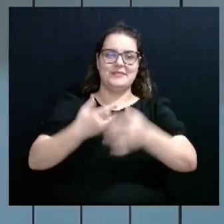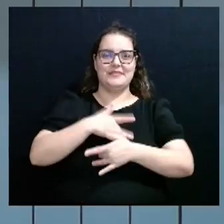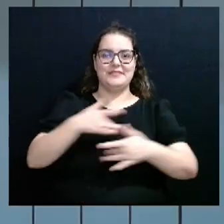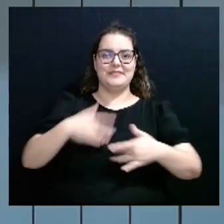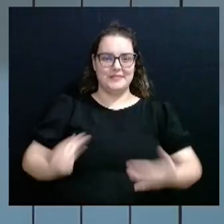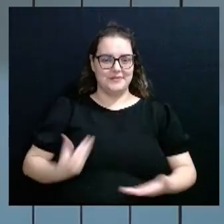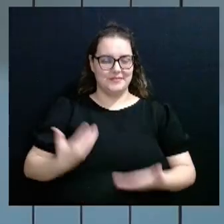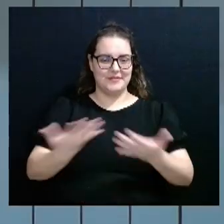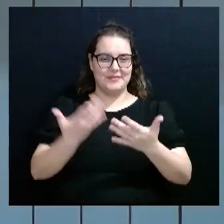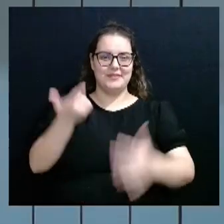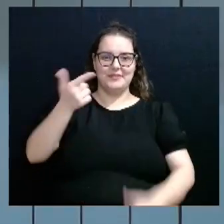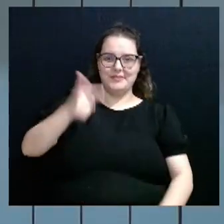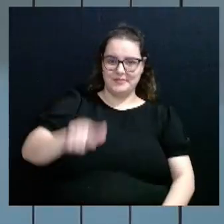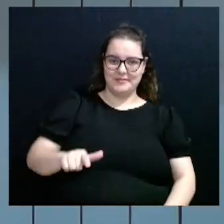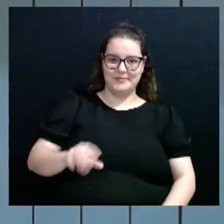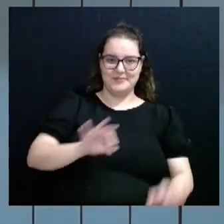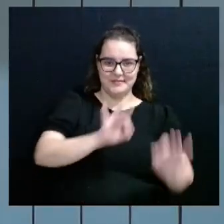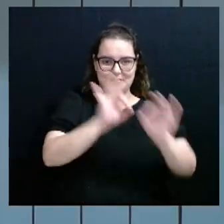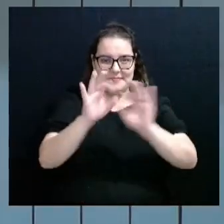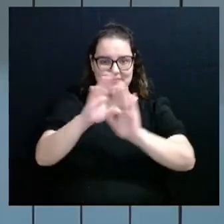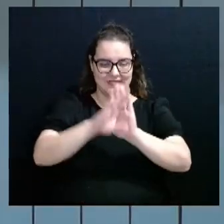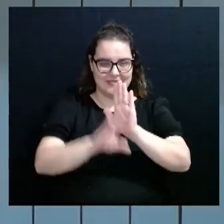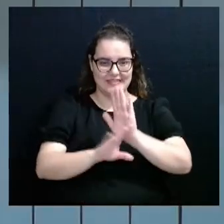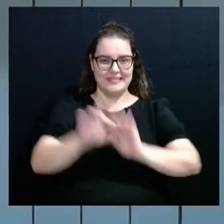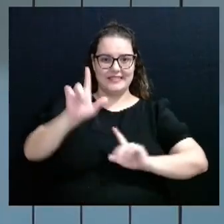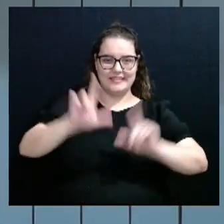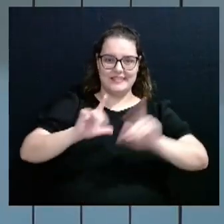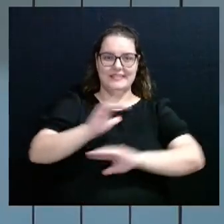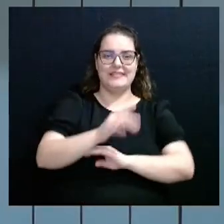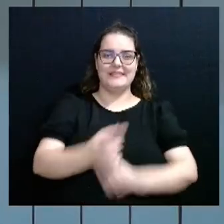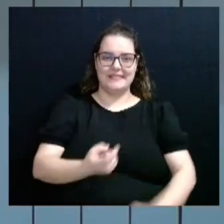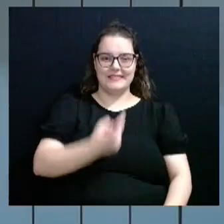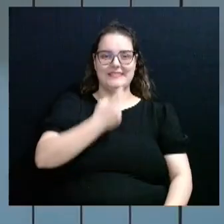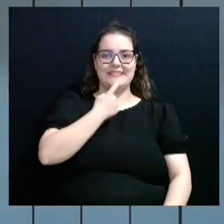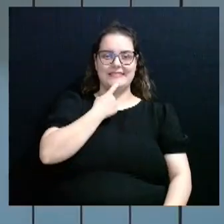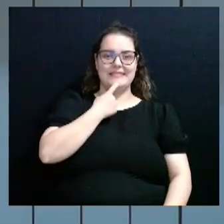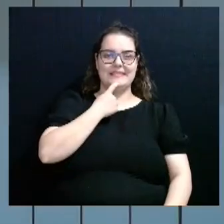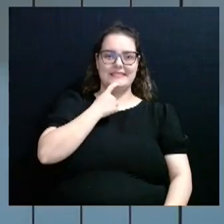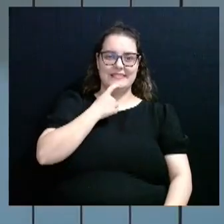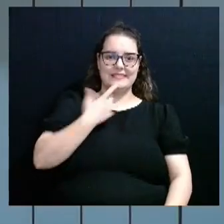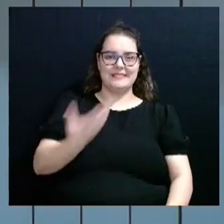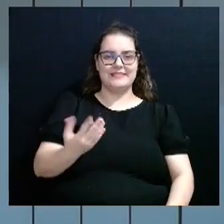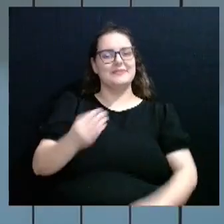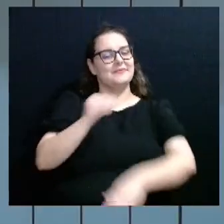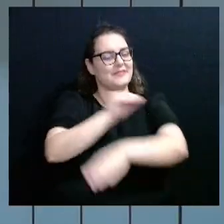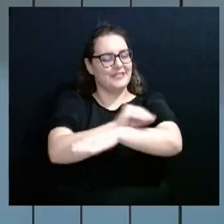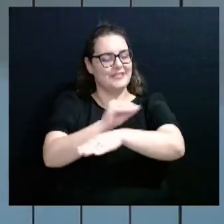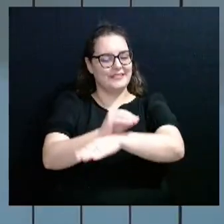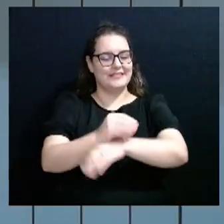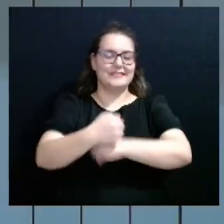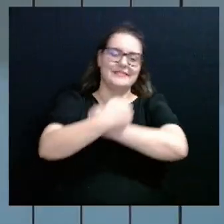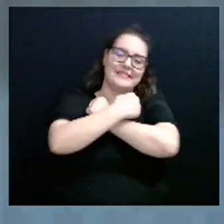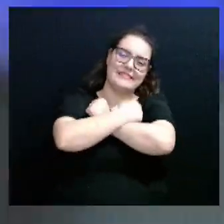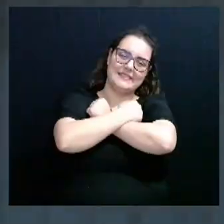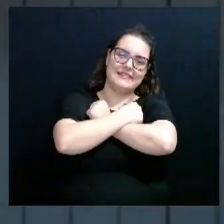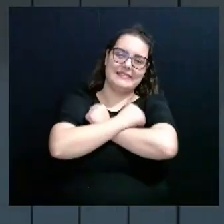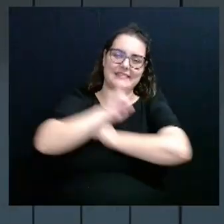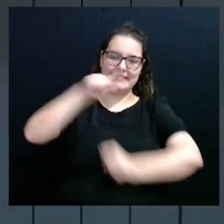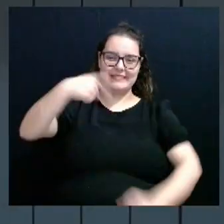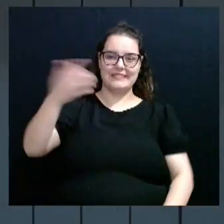continue ligadinho na programação da TV Câmara Campinas. Cuide-se, um grande abraço e até logo.